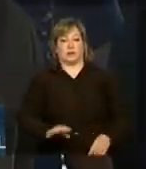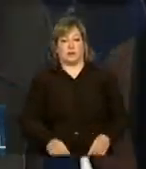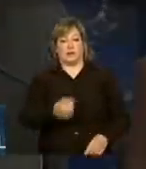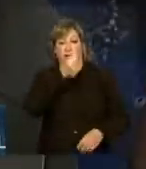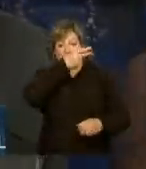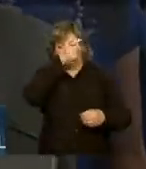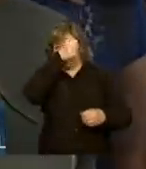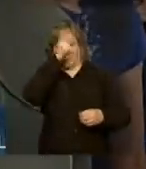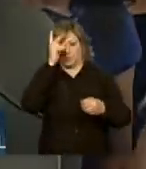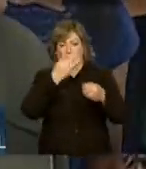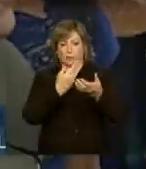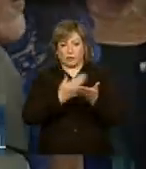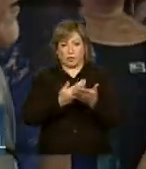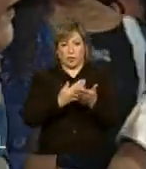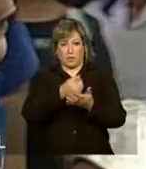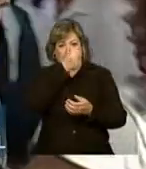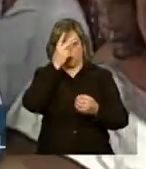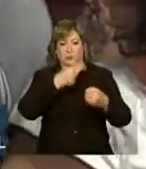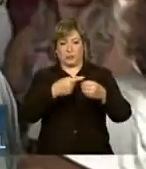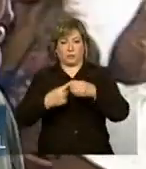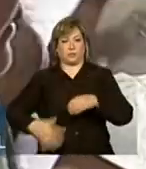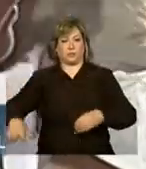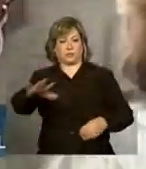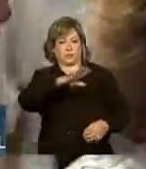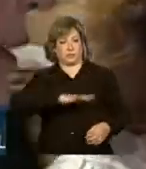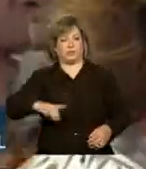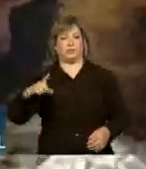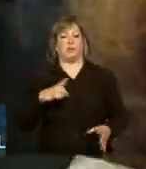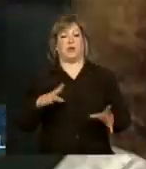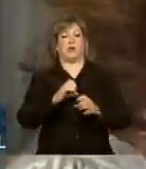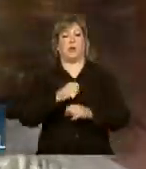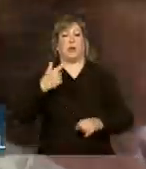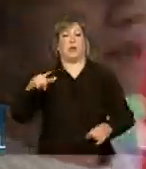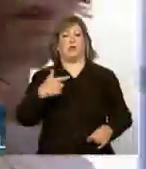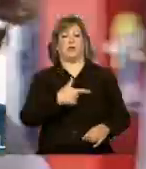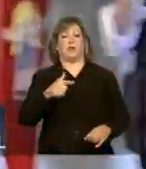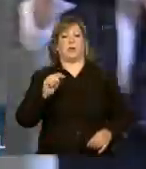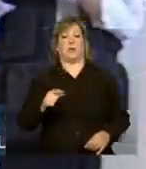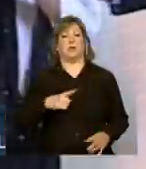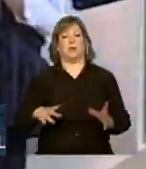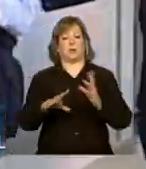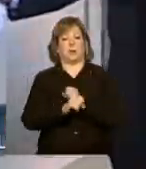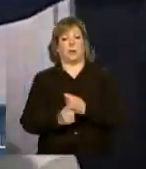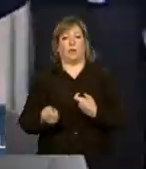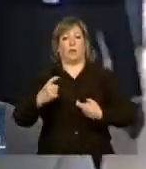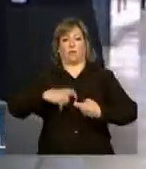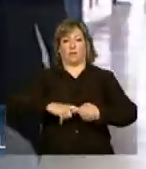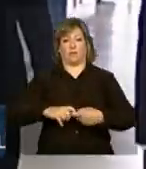e outras 23 mil crianças nessa faixa etária estão na rede conveniada.